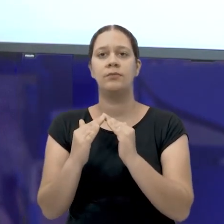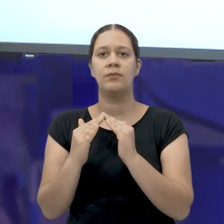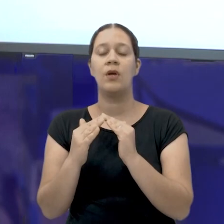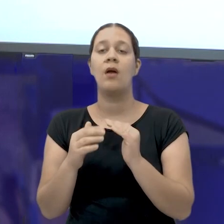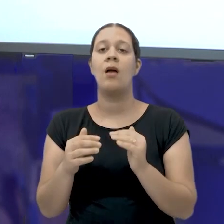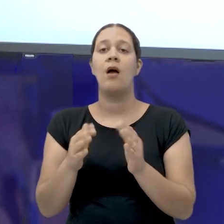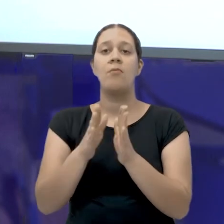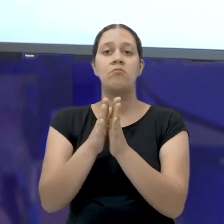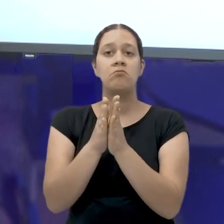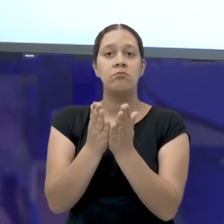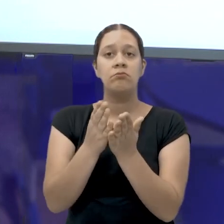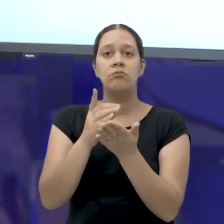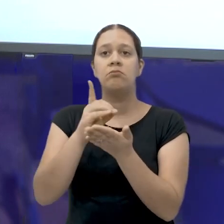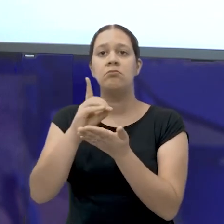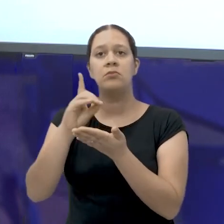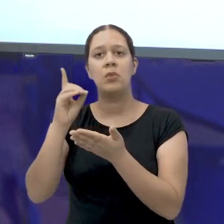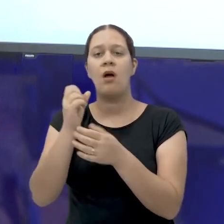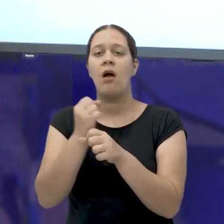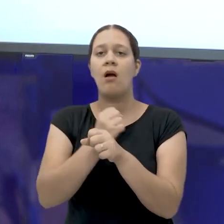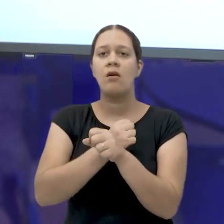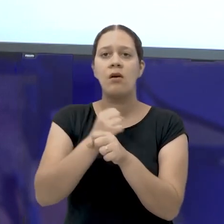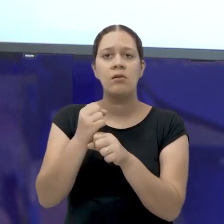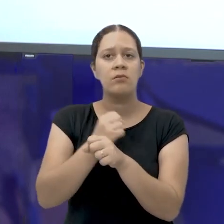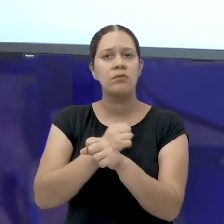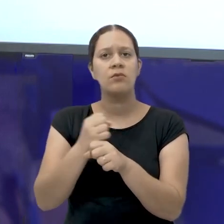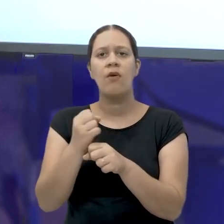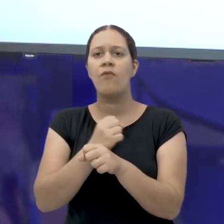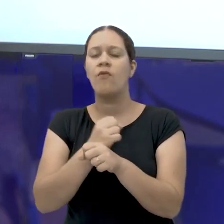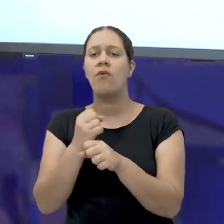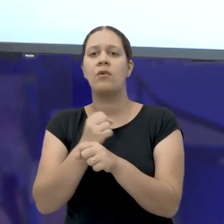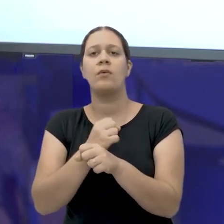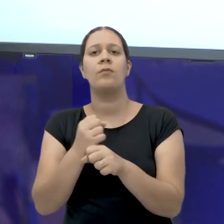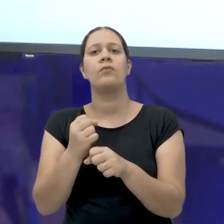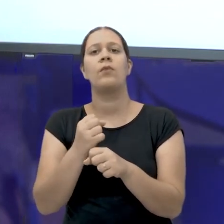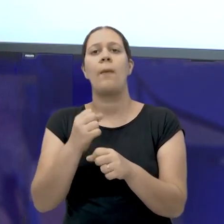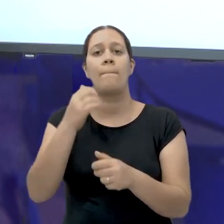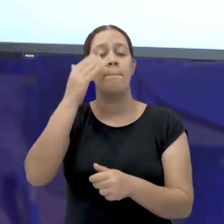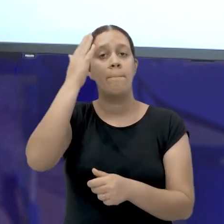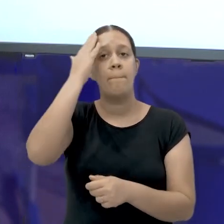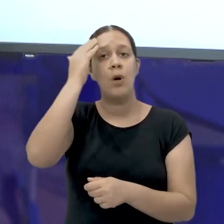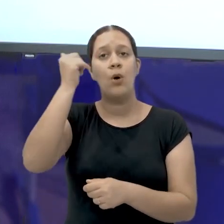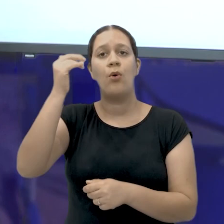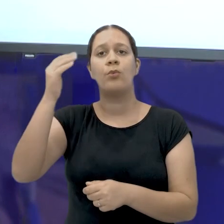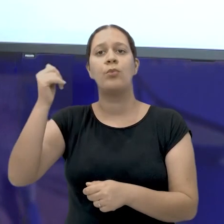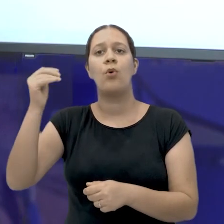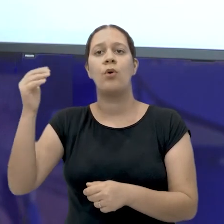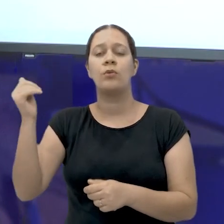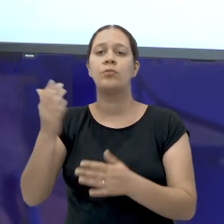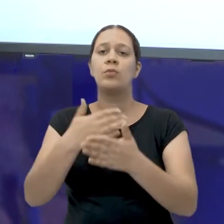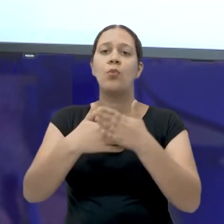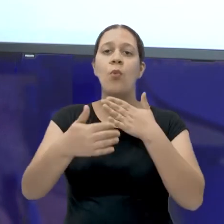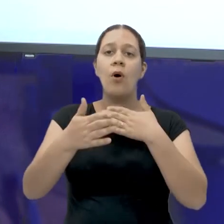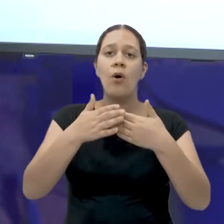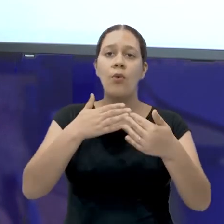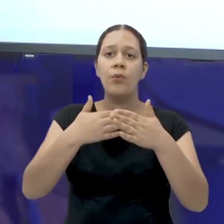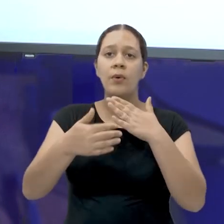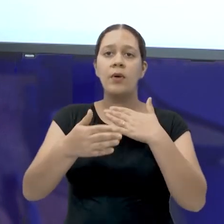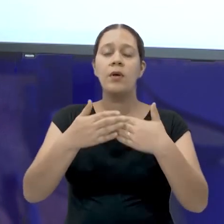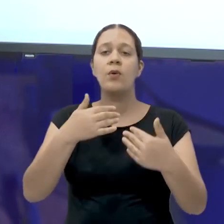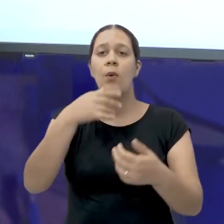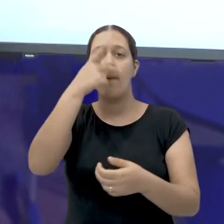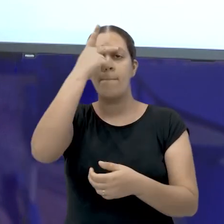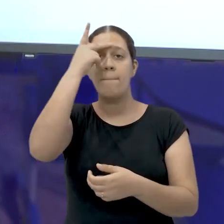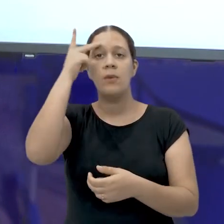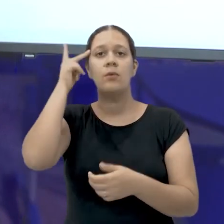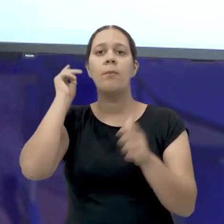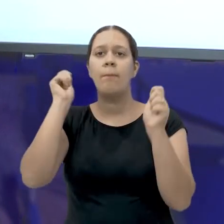Bíblia, de uns anos, centenas de anos para cá, tornou-se popular, de modo que qualquer pessoa pode ter